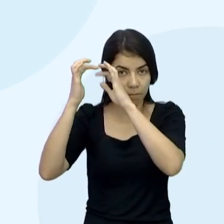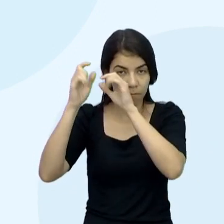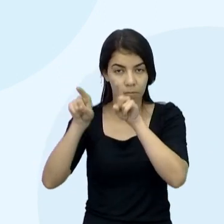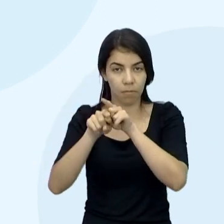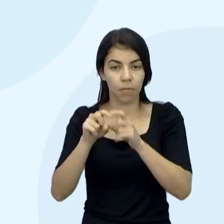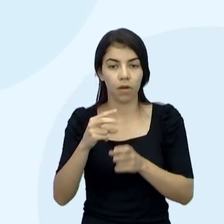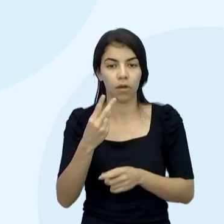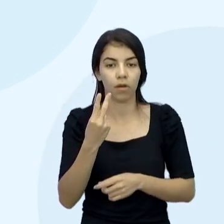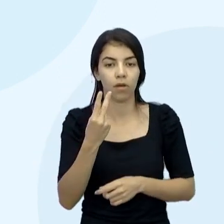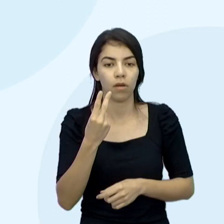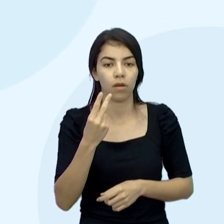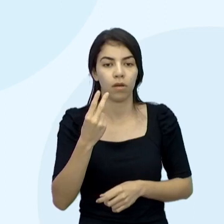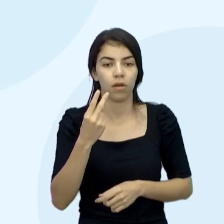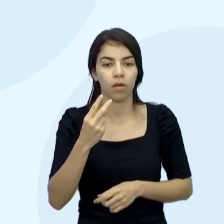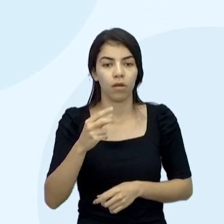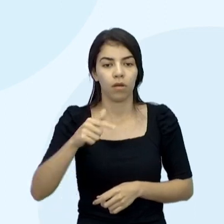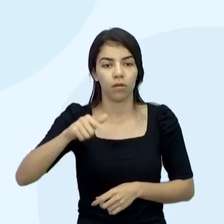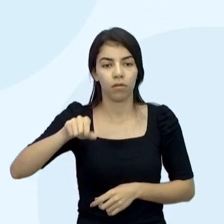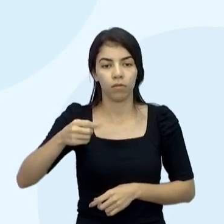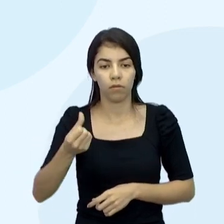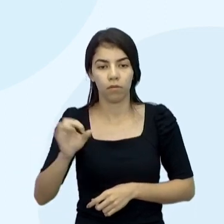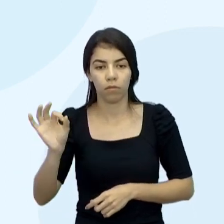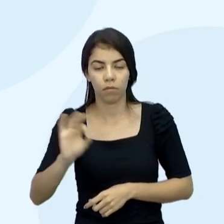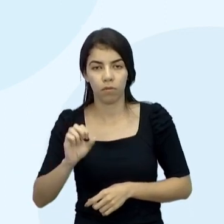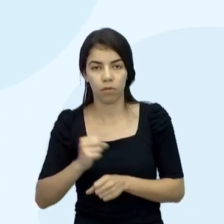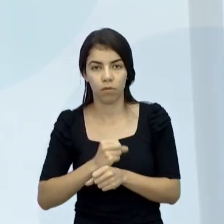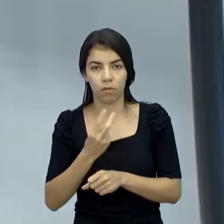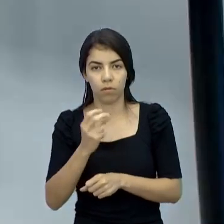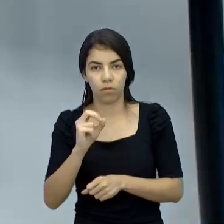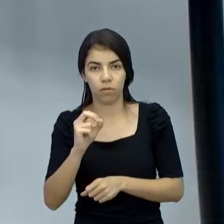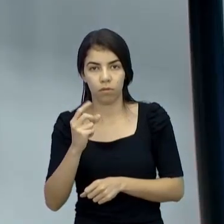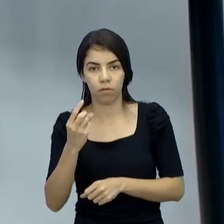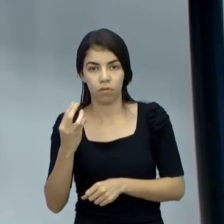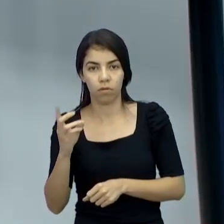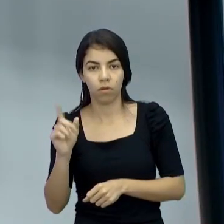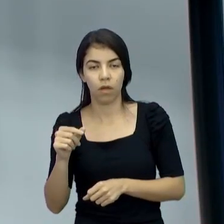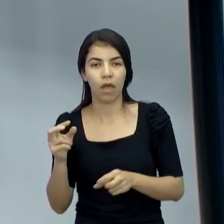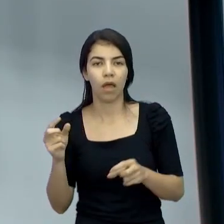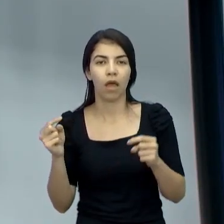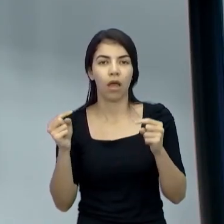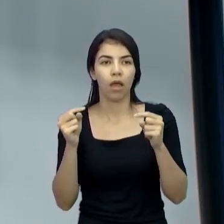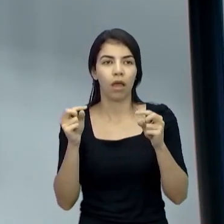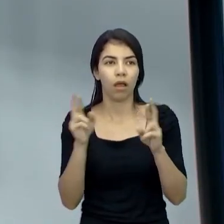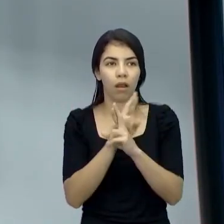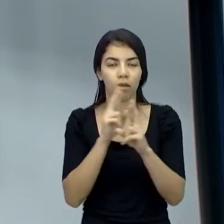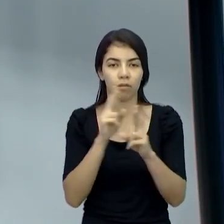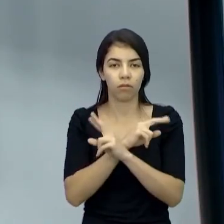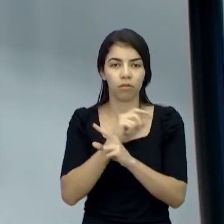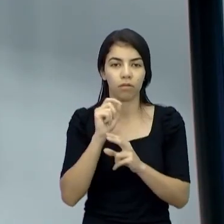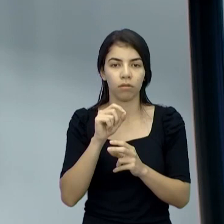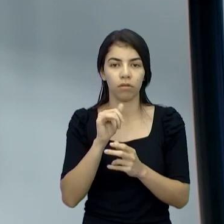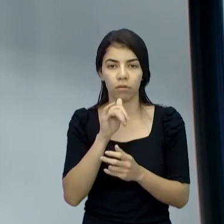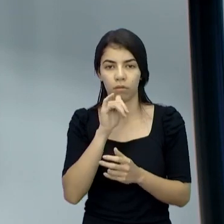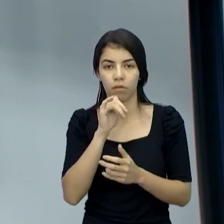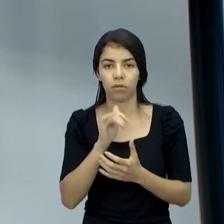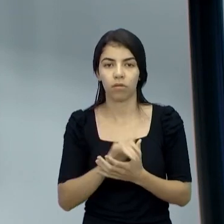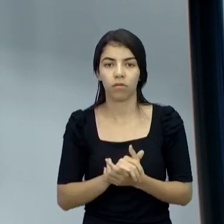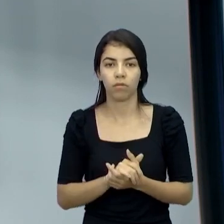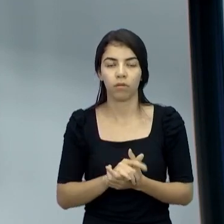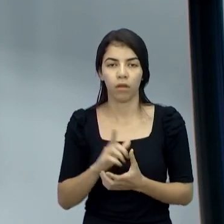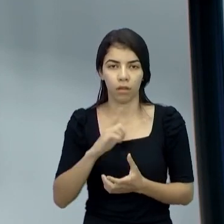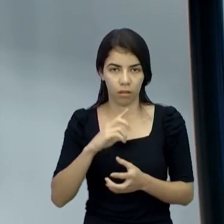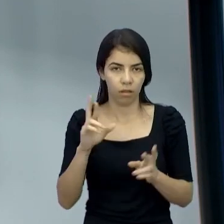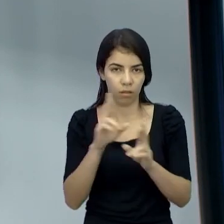7,6% em 2013, associada a quê? Associada a essa questão, né? Uma coisa que não tem nada a ver, não